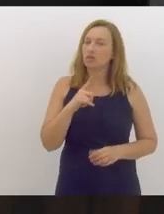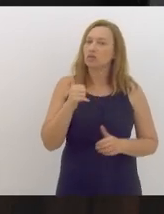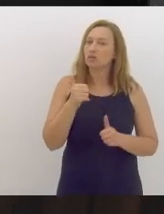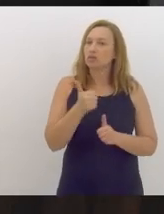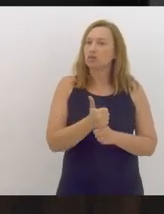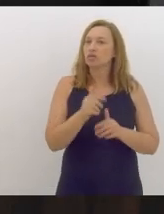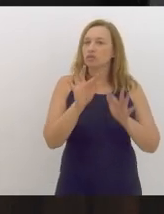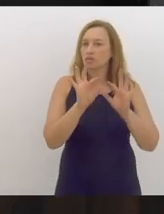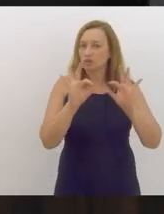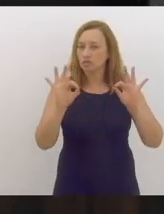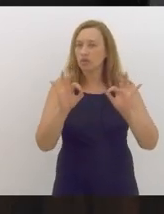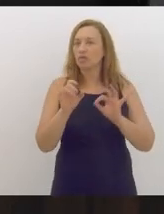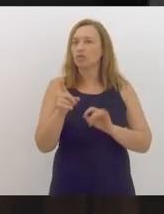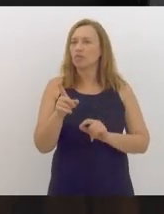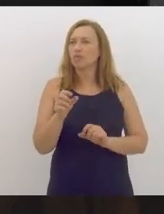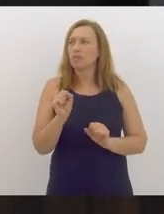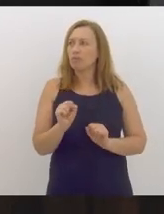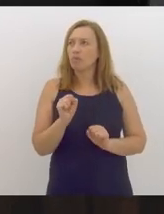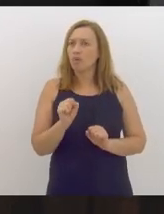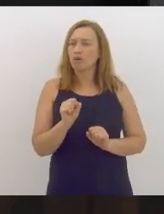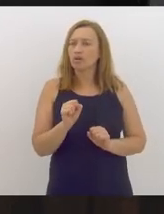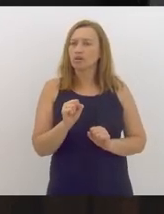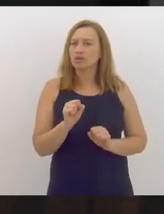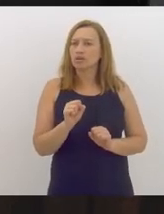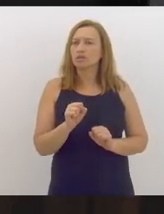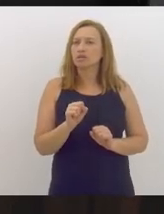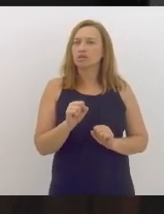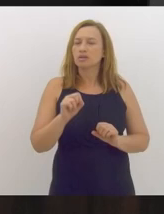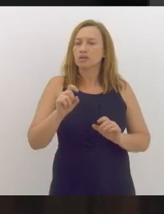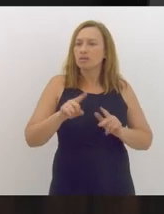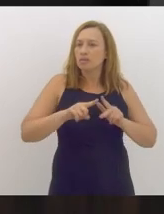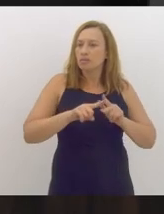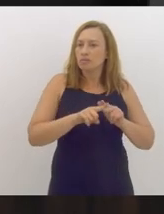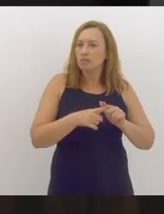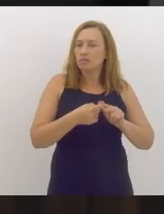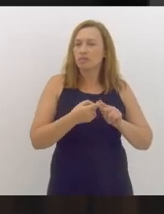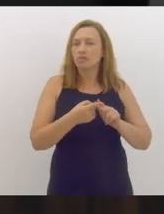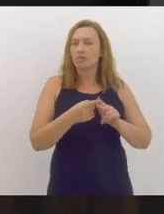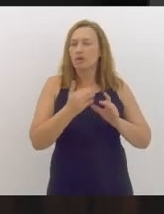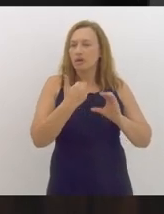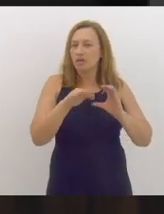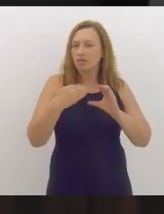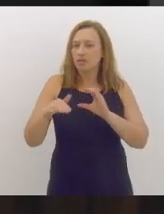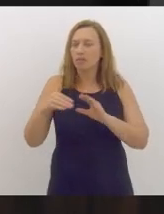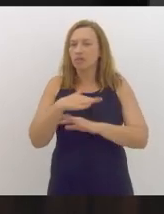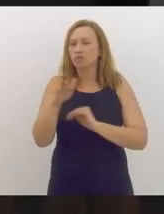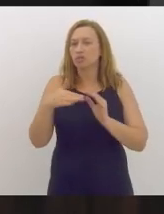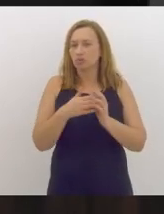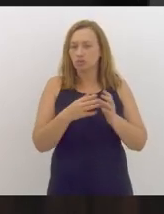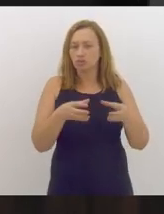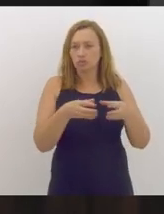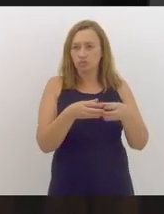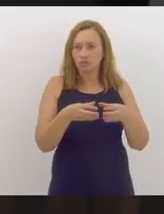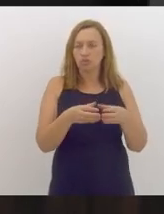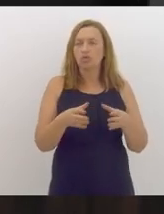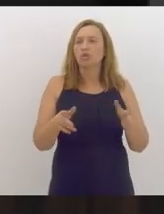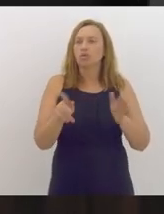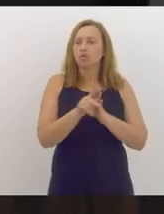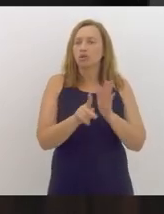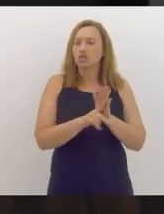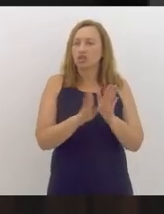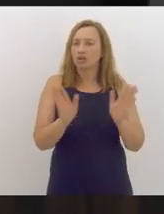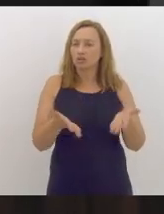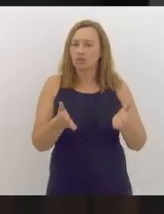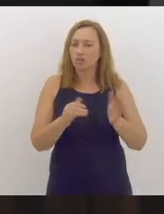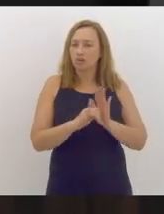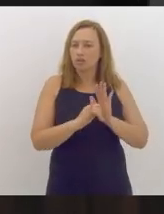substitutivo, que possa socializar o texto para todos os grupos. Mas eu quero aqui... O projeto agora vai ao